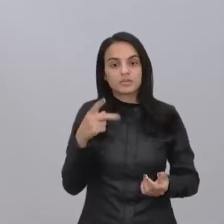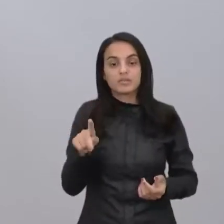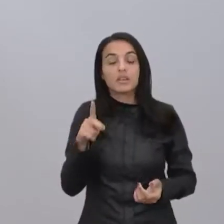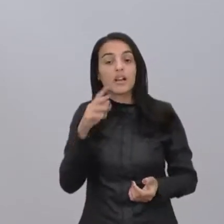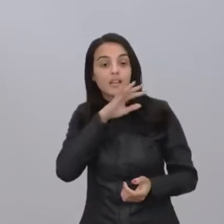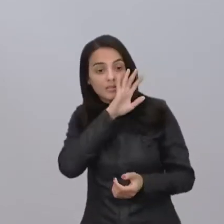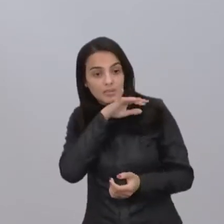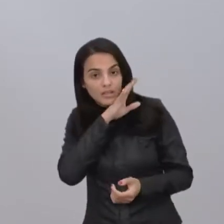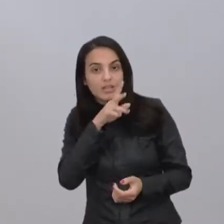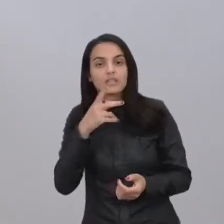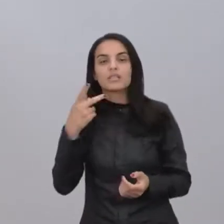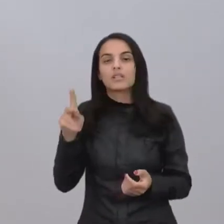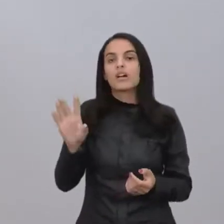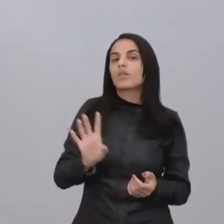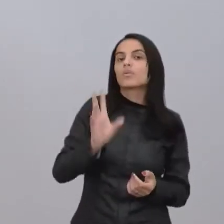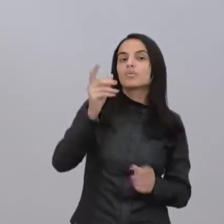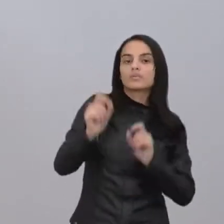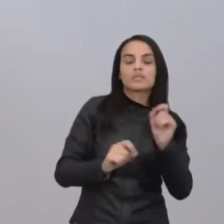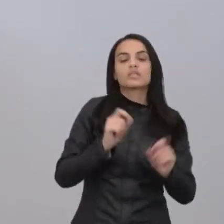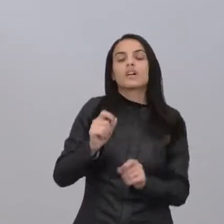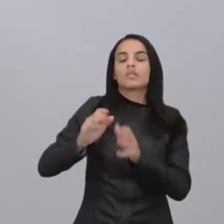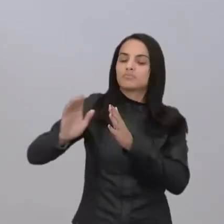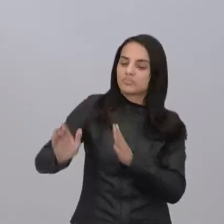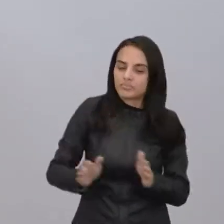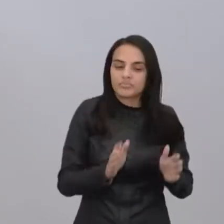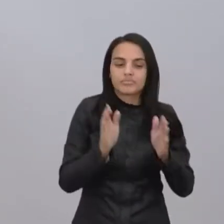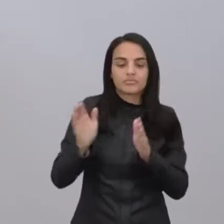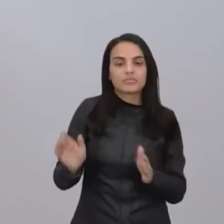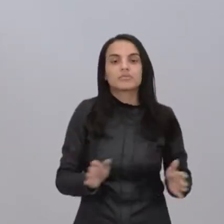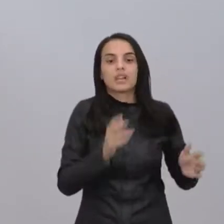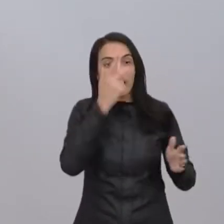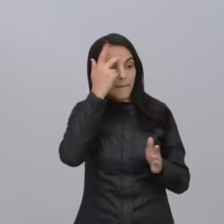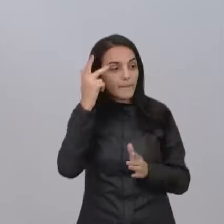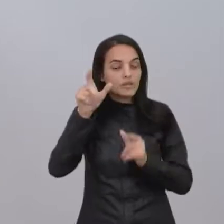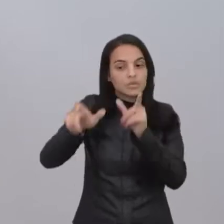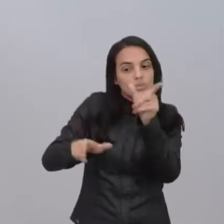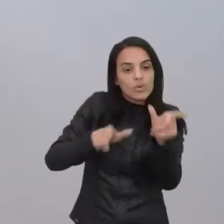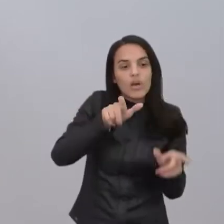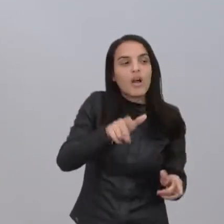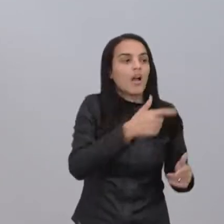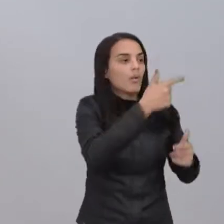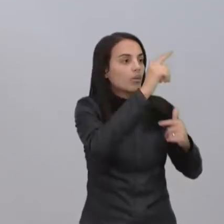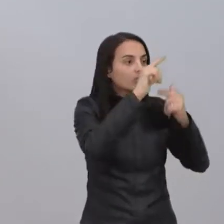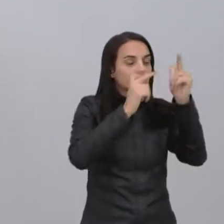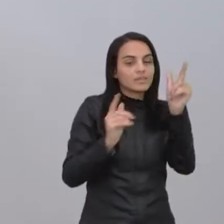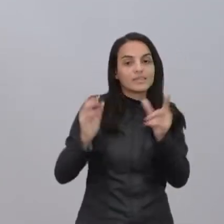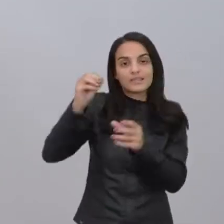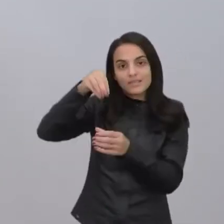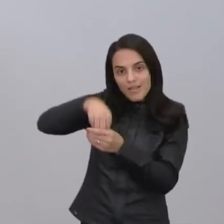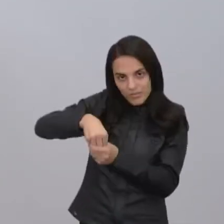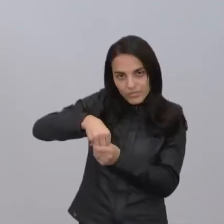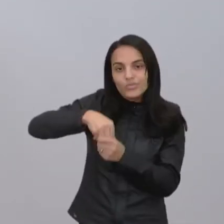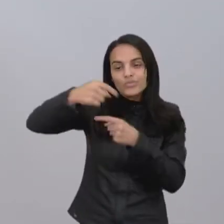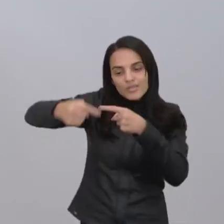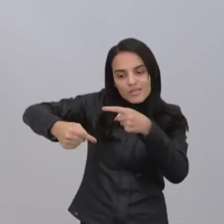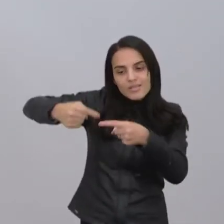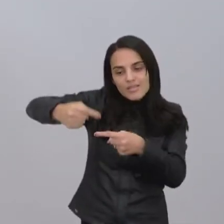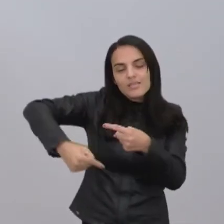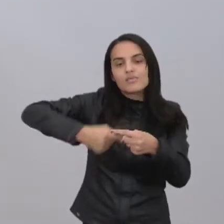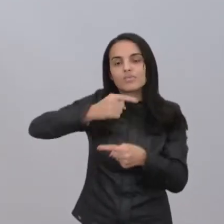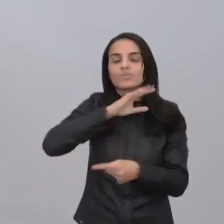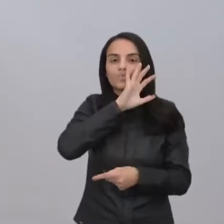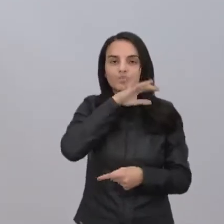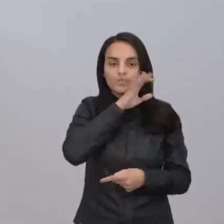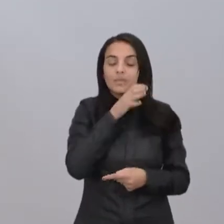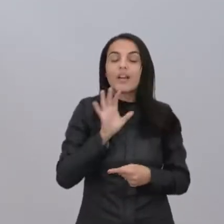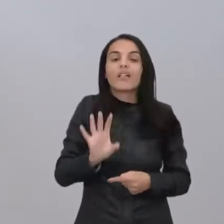predadores, esses agrotóxicos vão passando, né, de um indivíduo para o outro dentro da cadeia. E a partir daí,